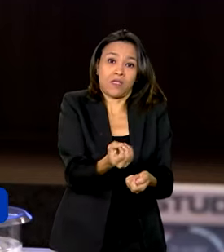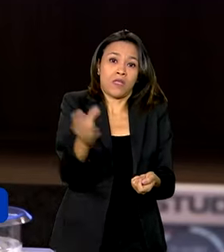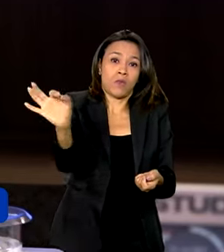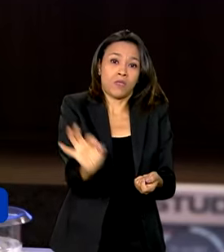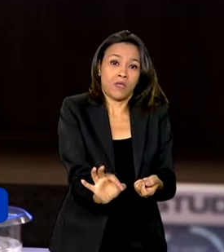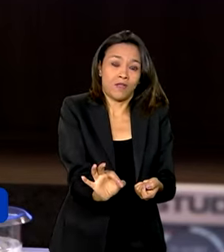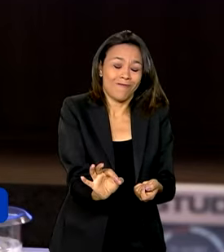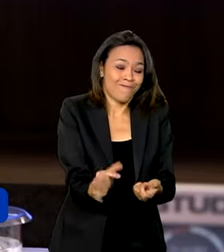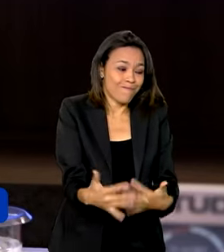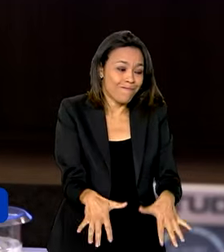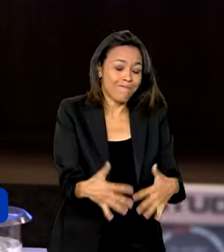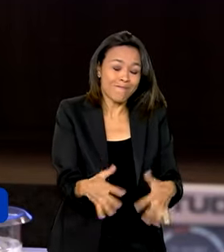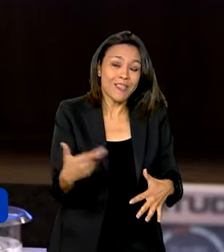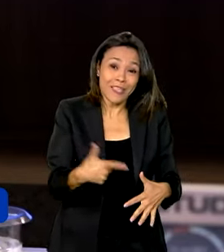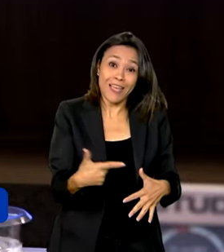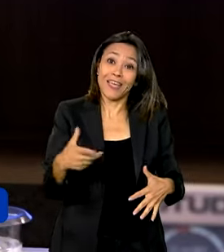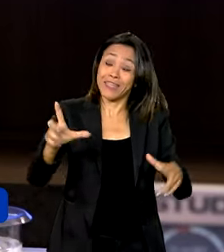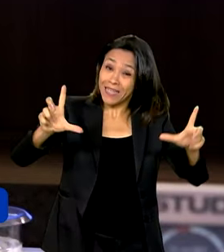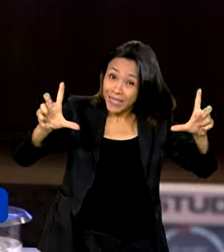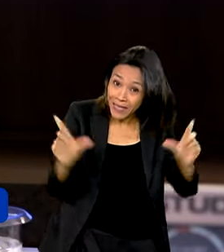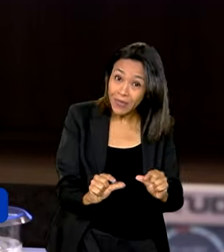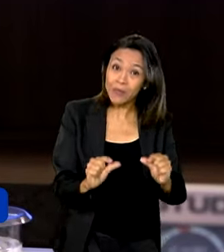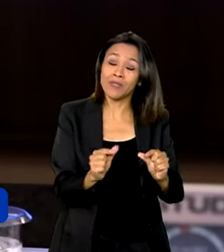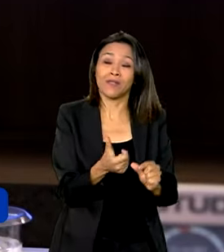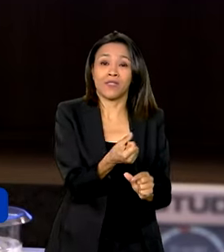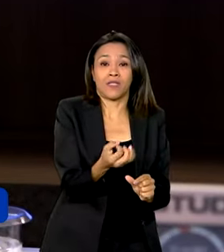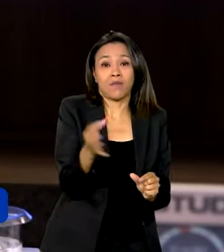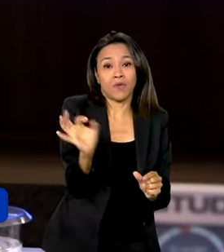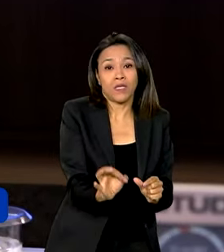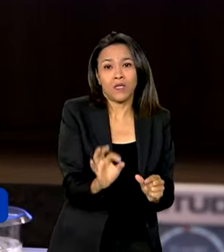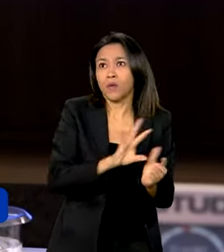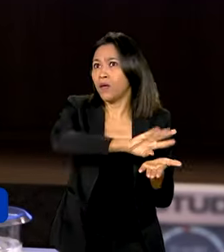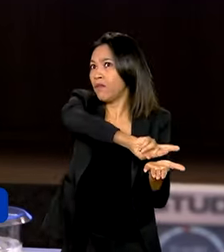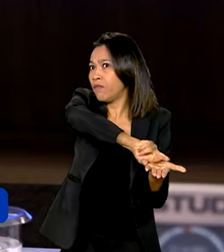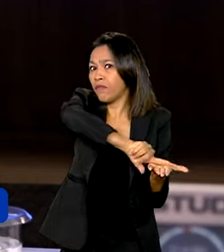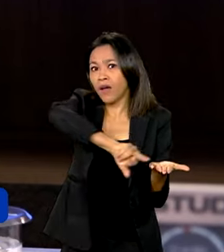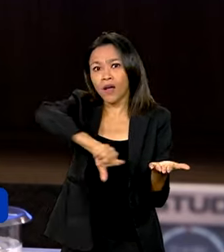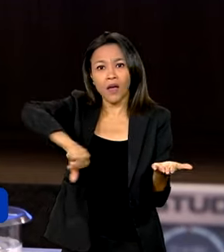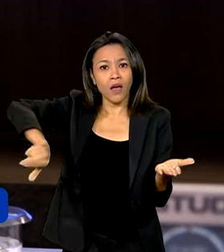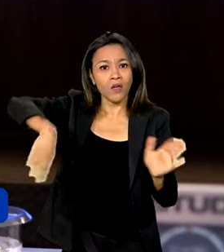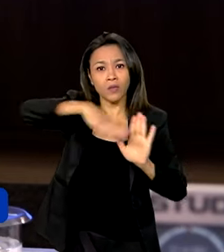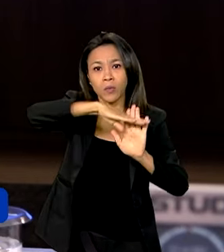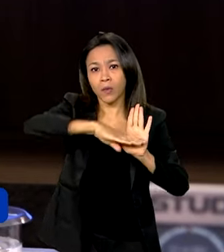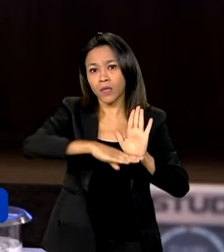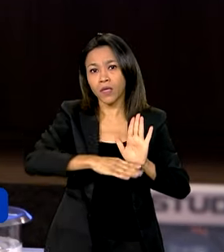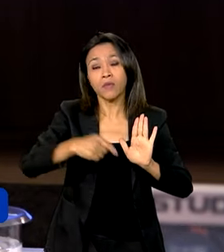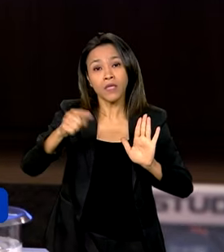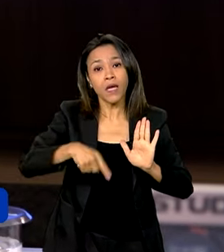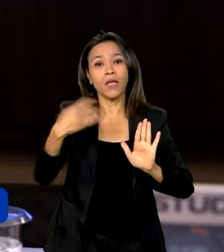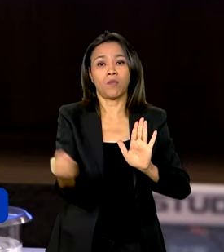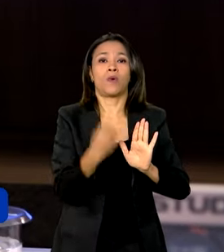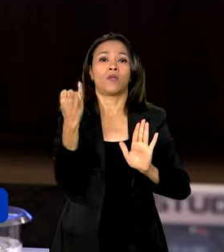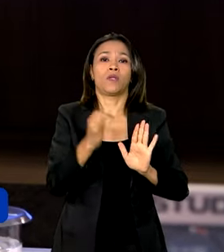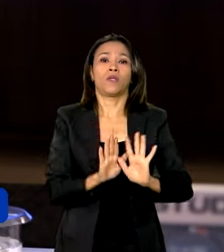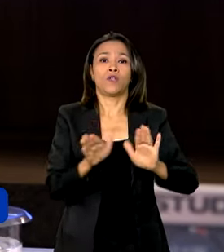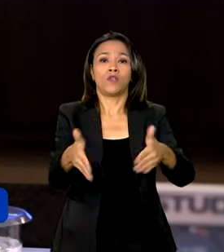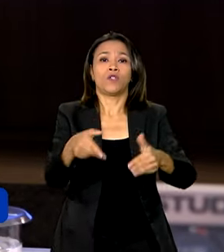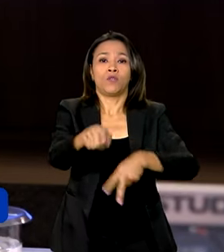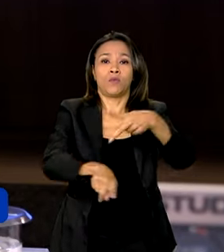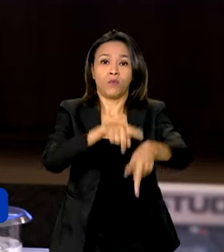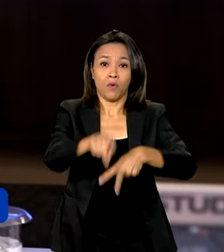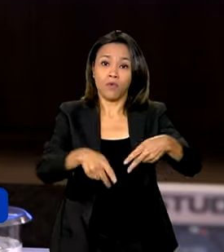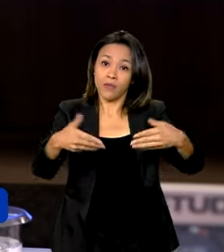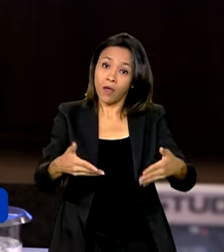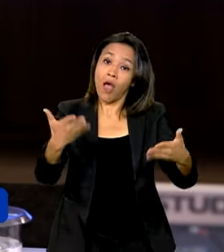e era essa média dos cortes em todos os programas importantes paraa nossa popula ação então é uma retomada